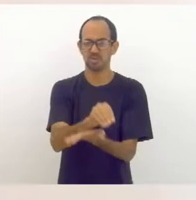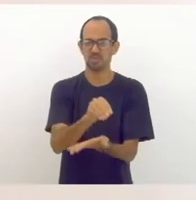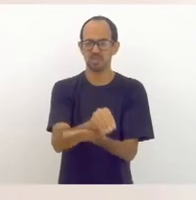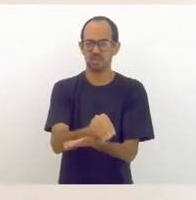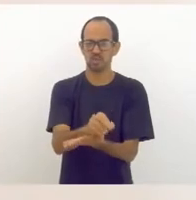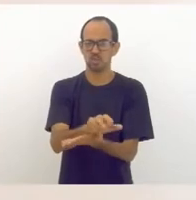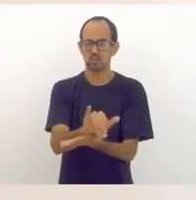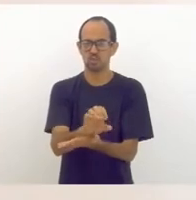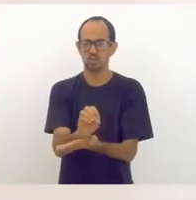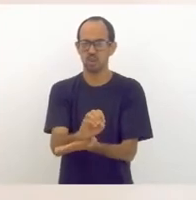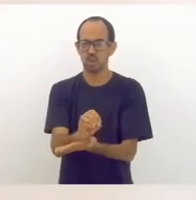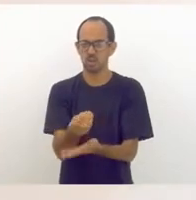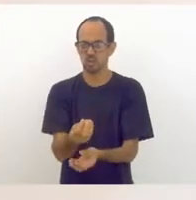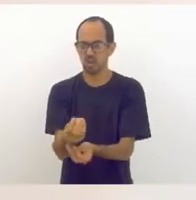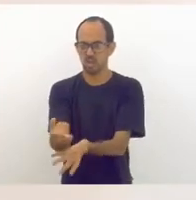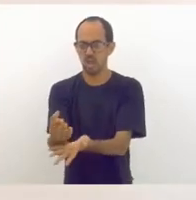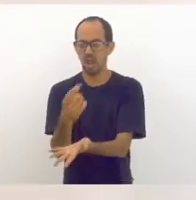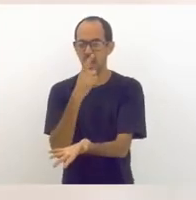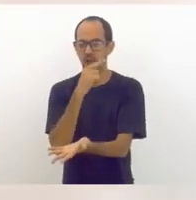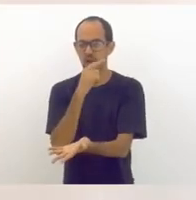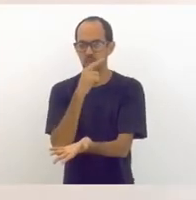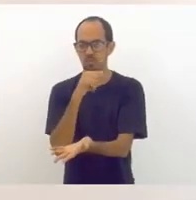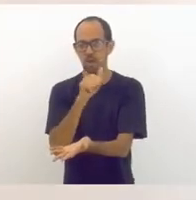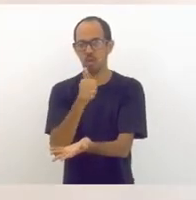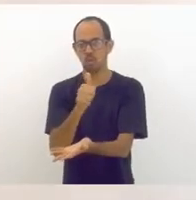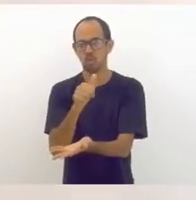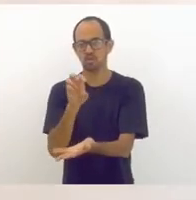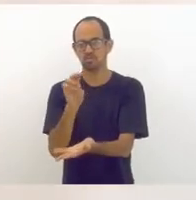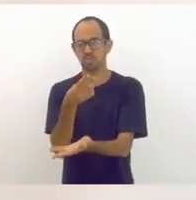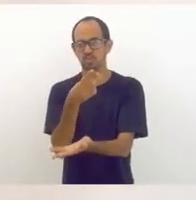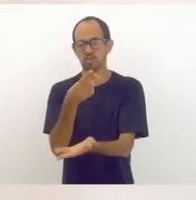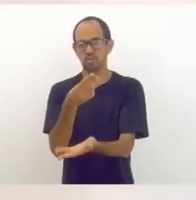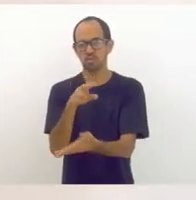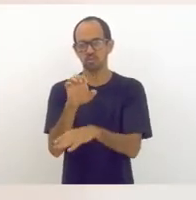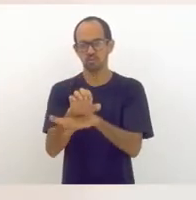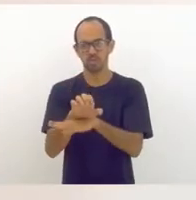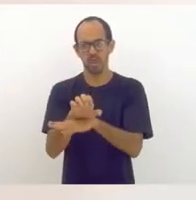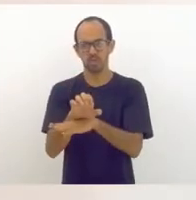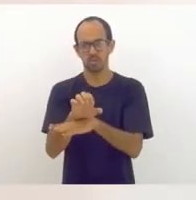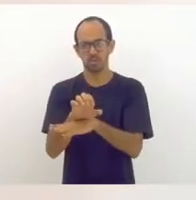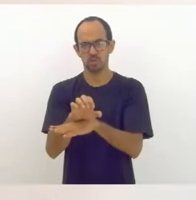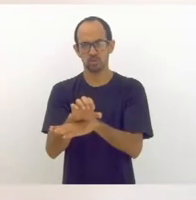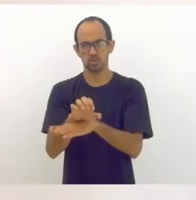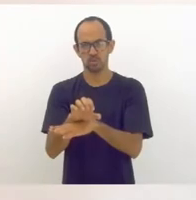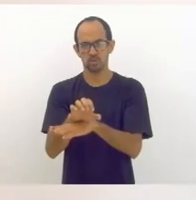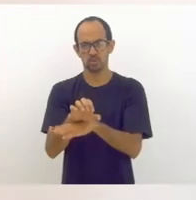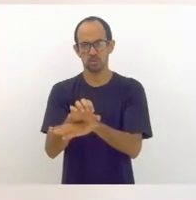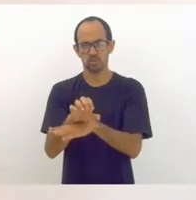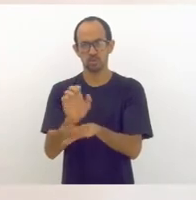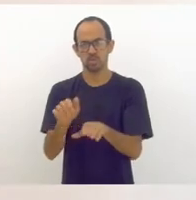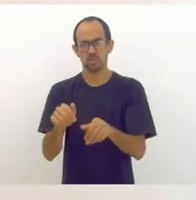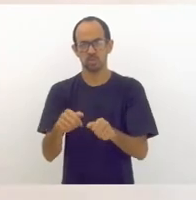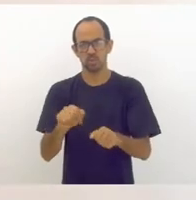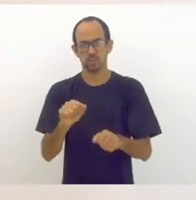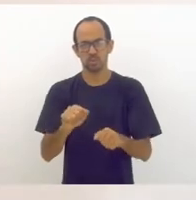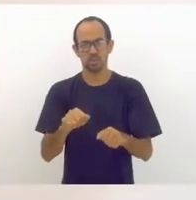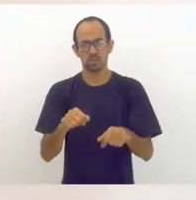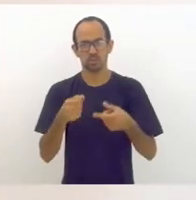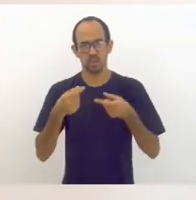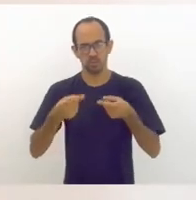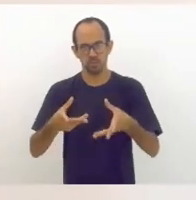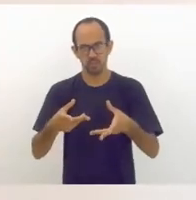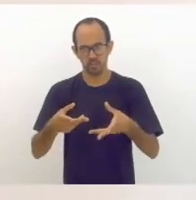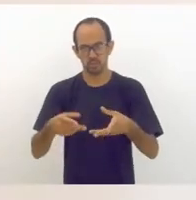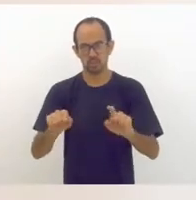que abastece cerca de 11 milhões de pessoas no nosso estado, além de preservar toda essa riqueza, que nem o Surubim do Paraíba, que ele foi bendito, isso